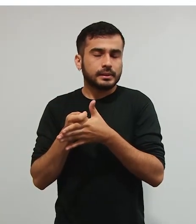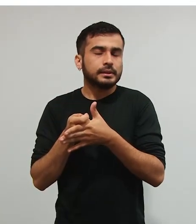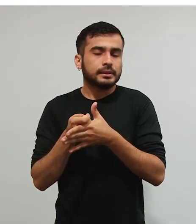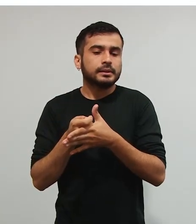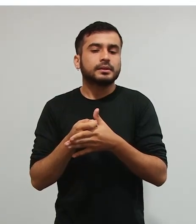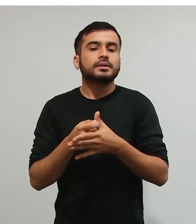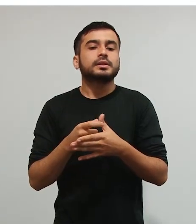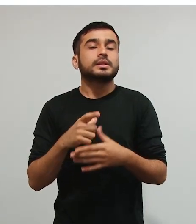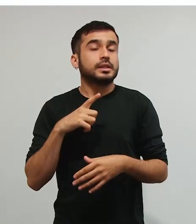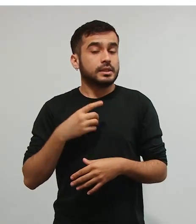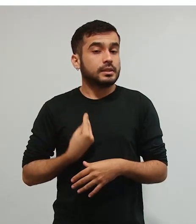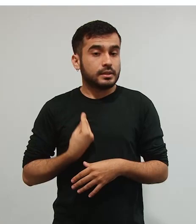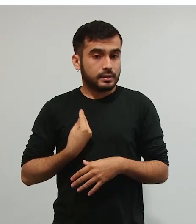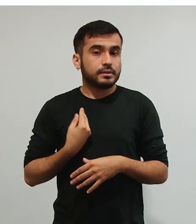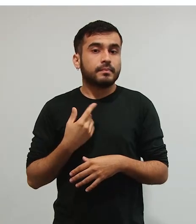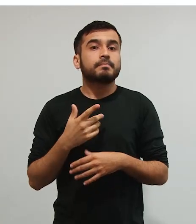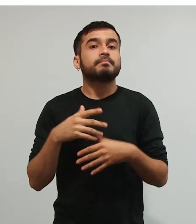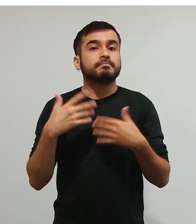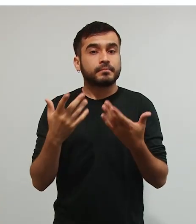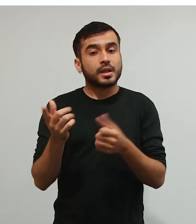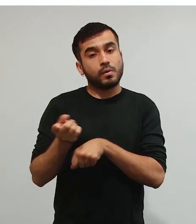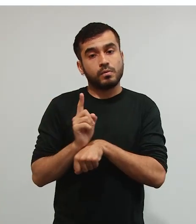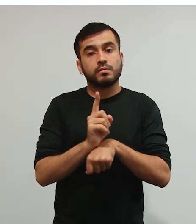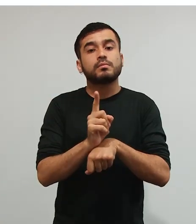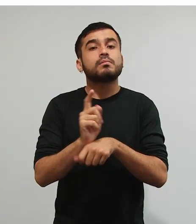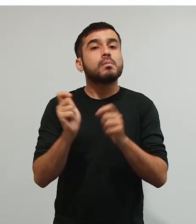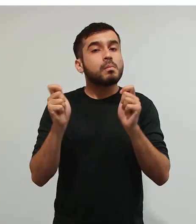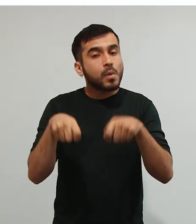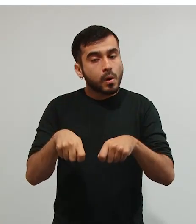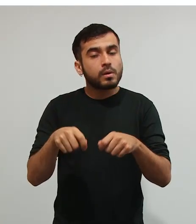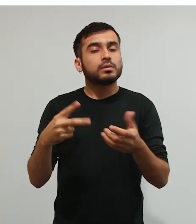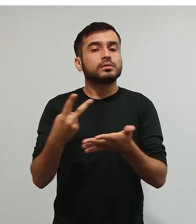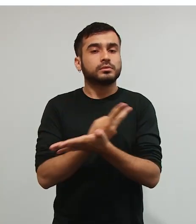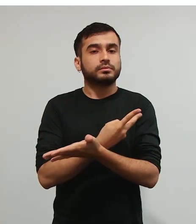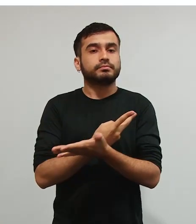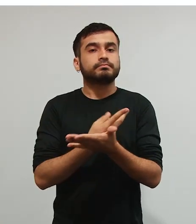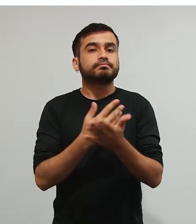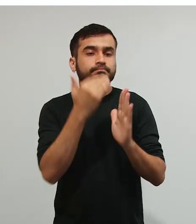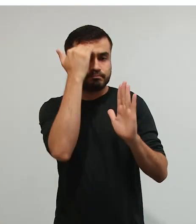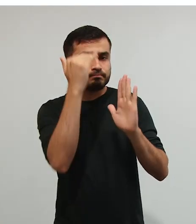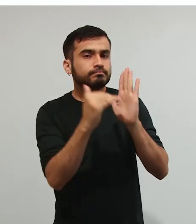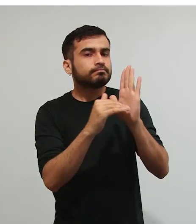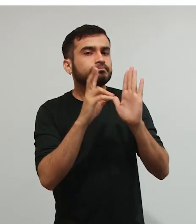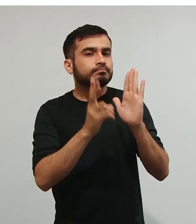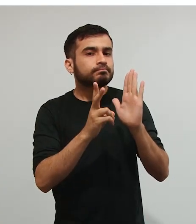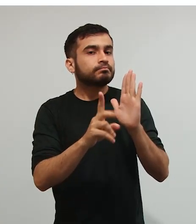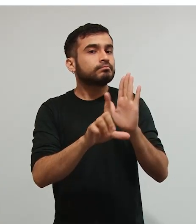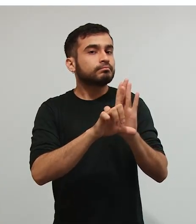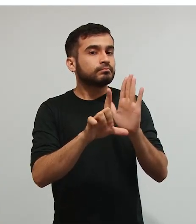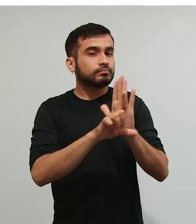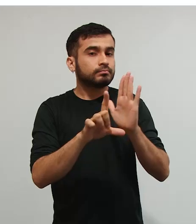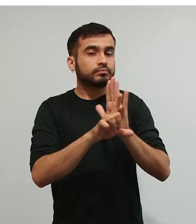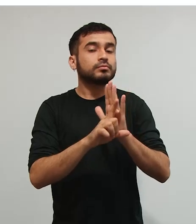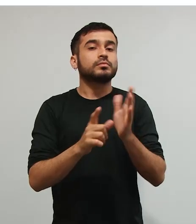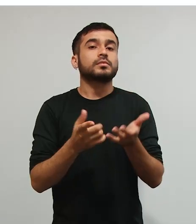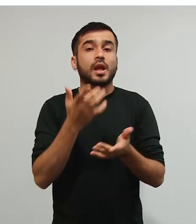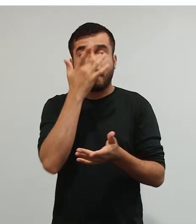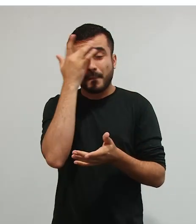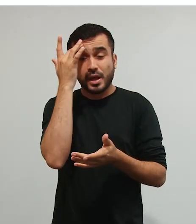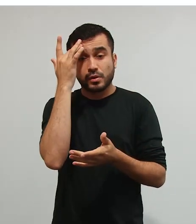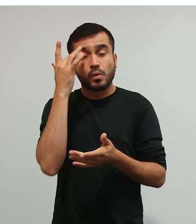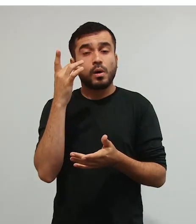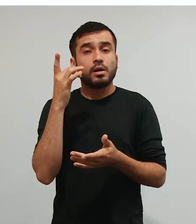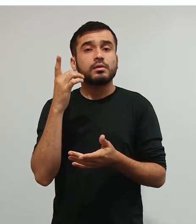Então, a execução fiscal pode ser promovida contra o responsável nos termos da lei, por dívidas tributárias ou não de